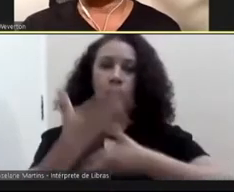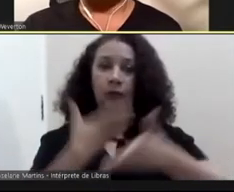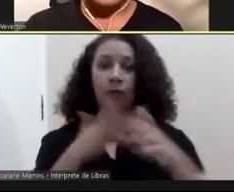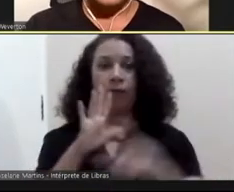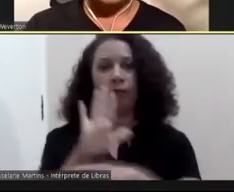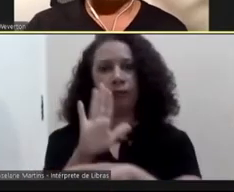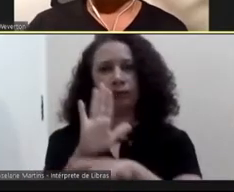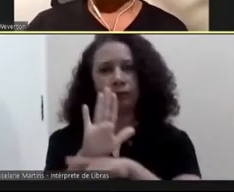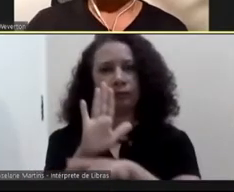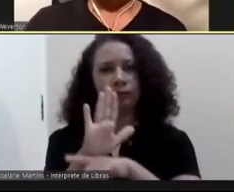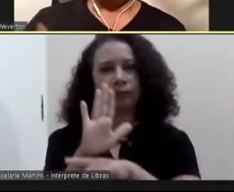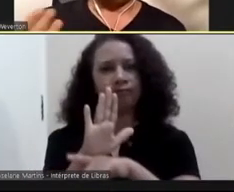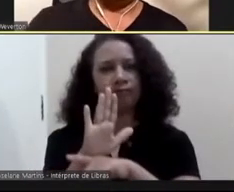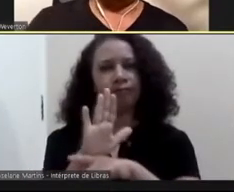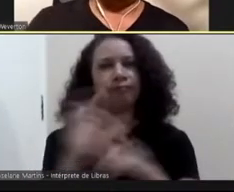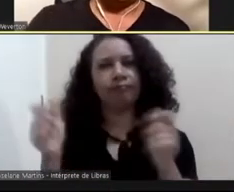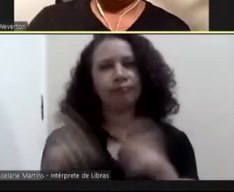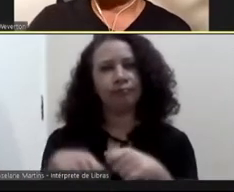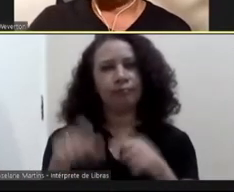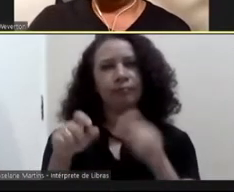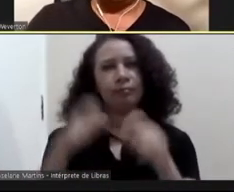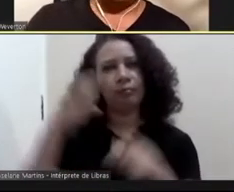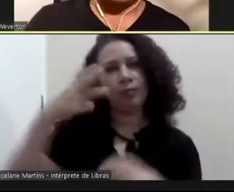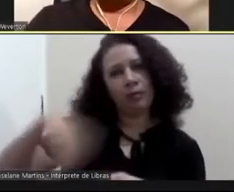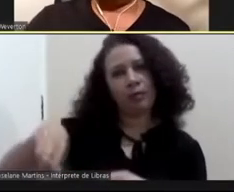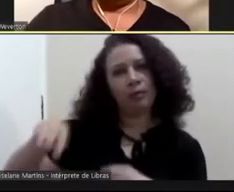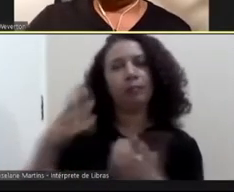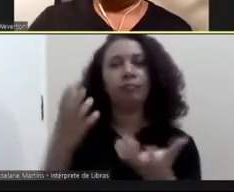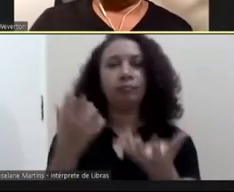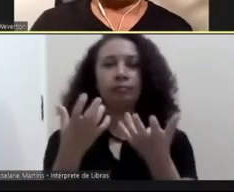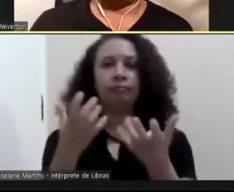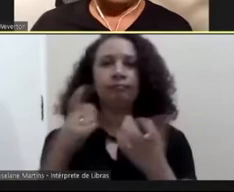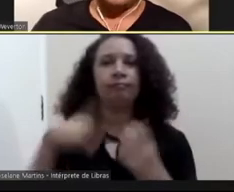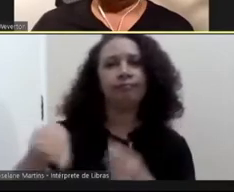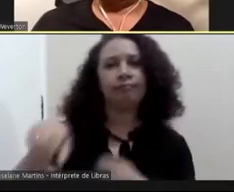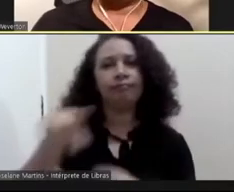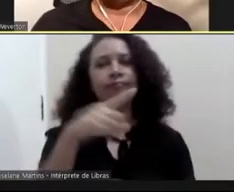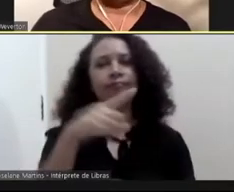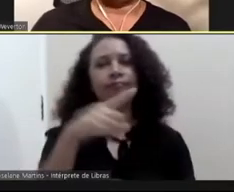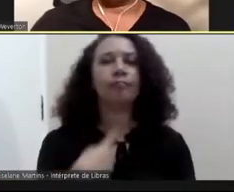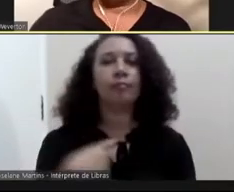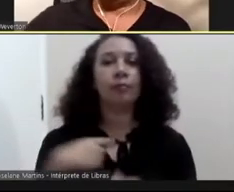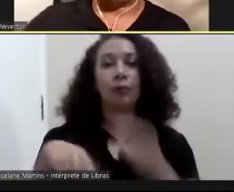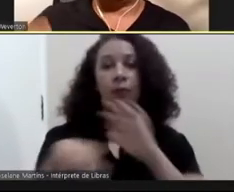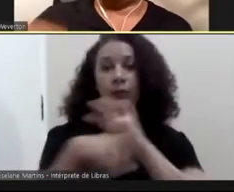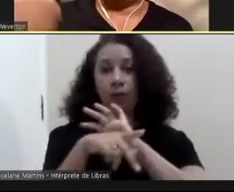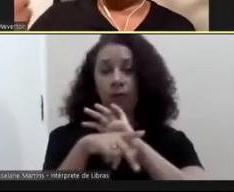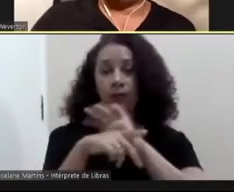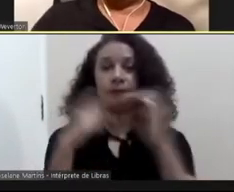quero aqui, de verdade, cumprimentar todos os participantes aqui da primeira Bienal